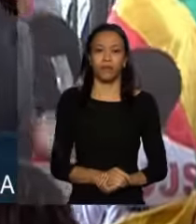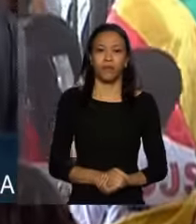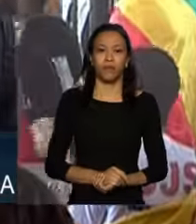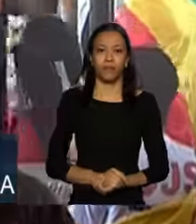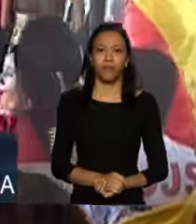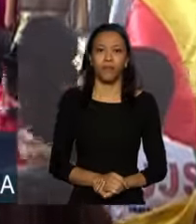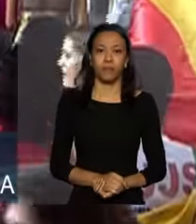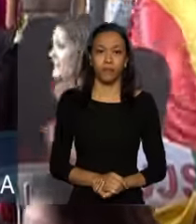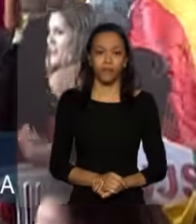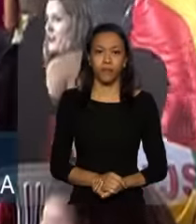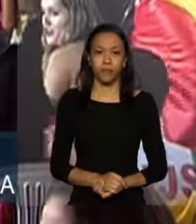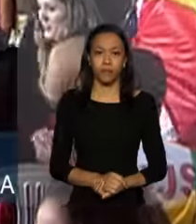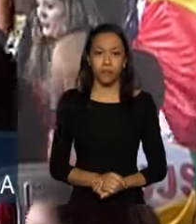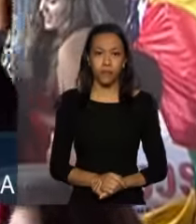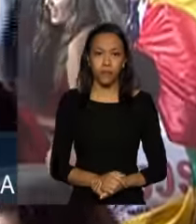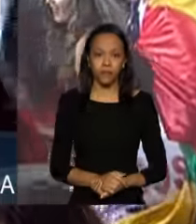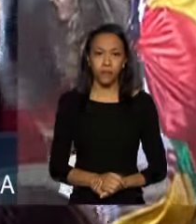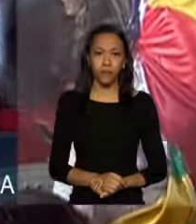presente?